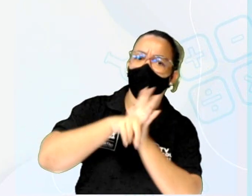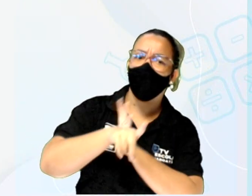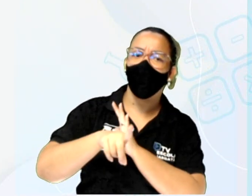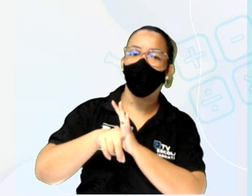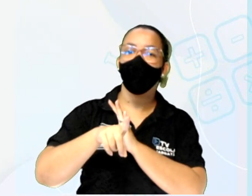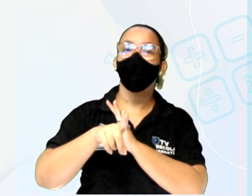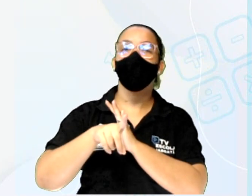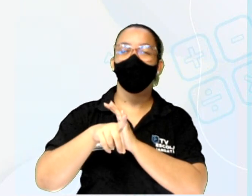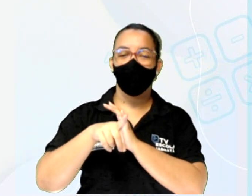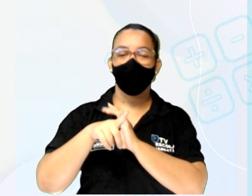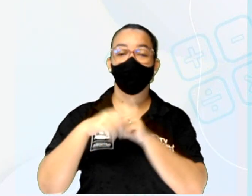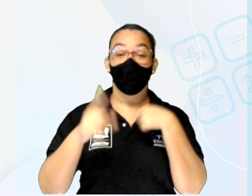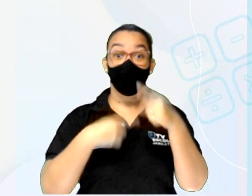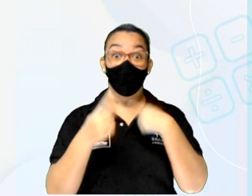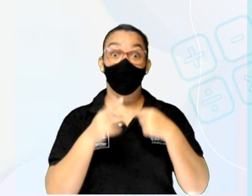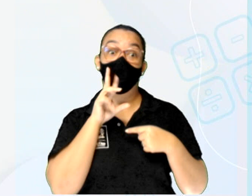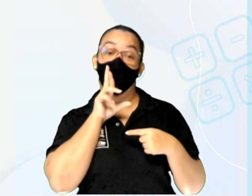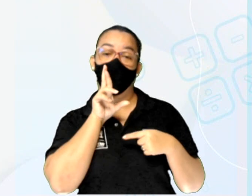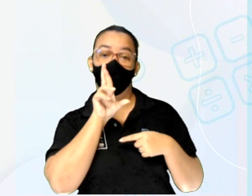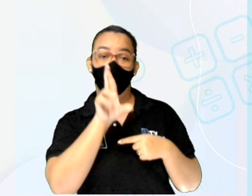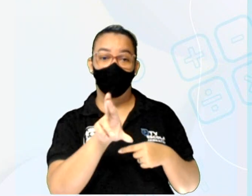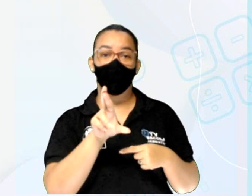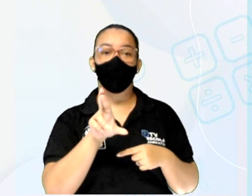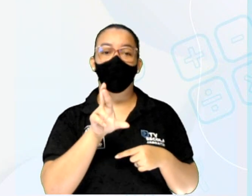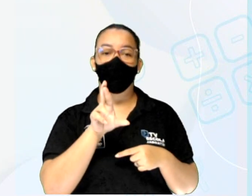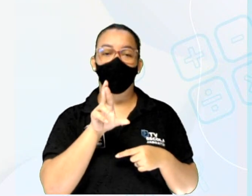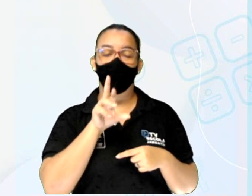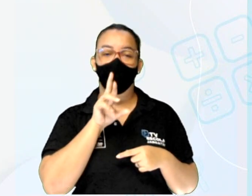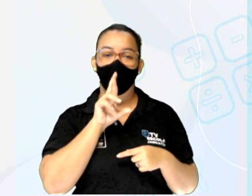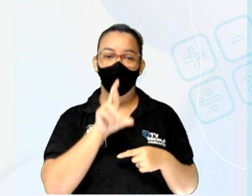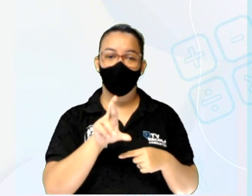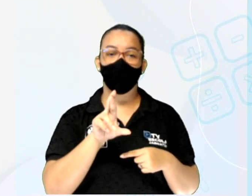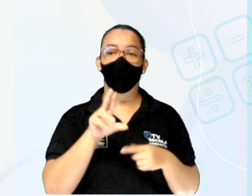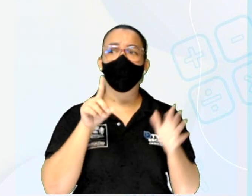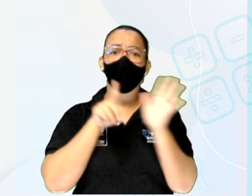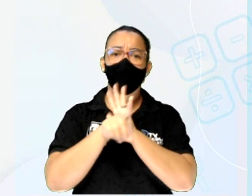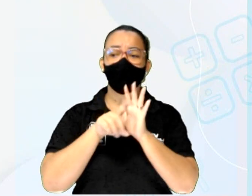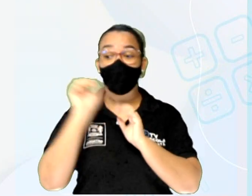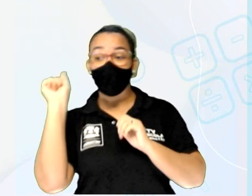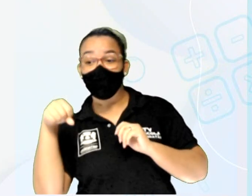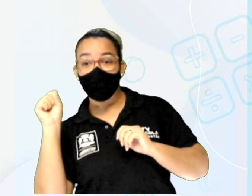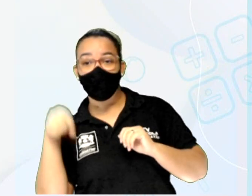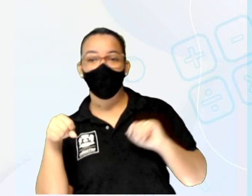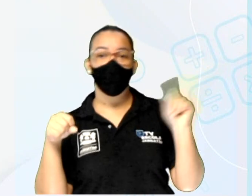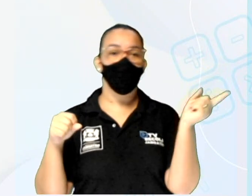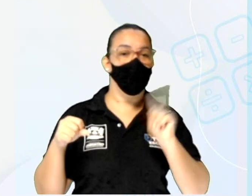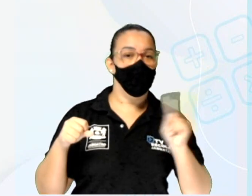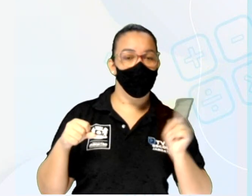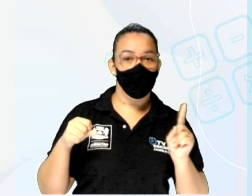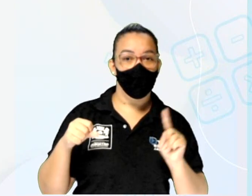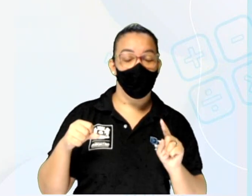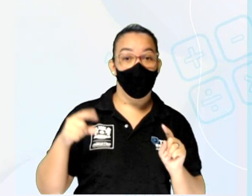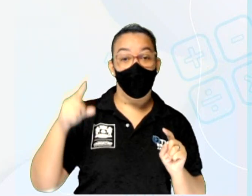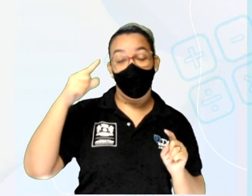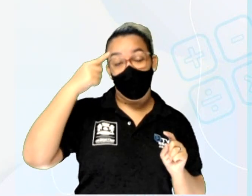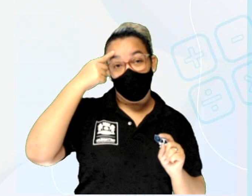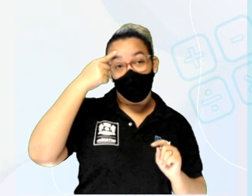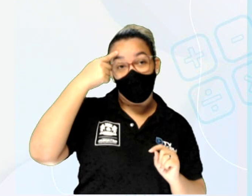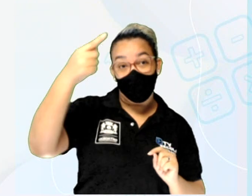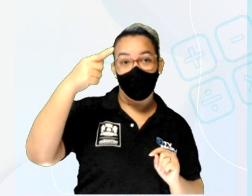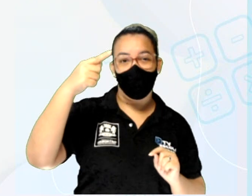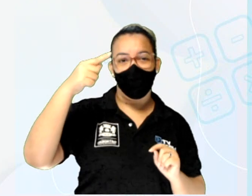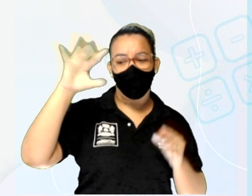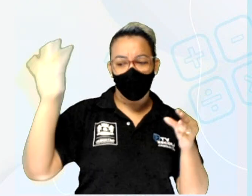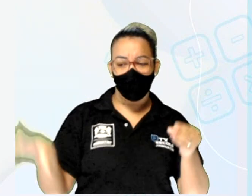e vocês vão responder essas perguntas com sim ou não. Lembrando que o did,